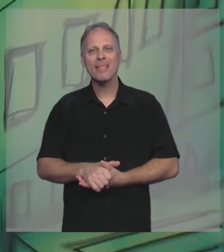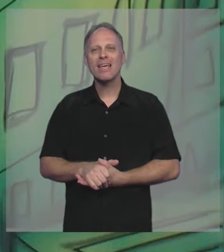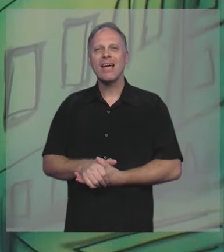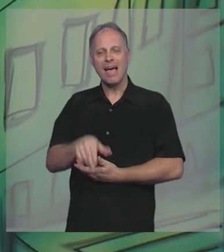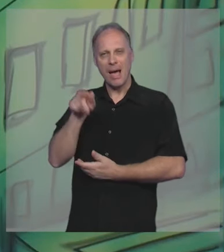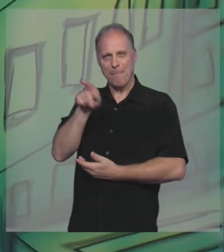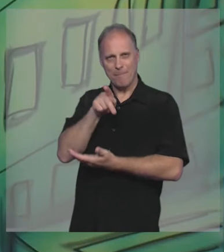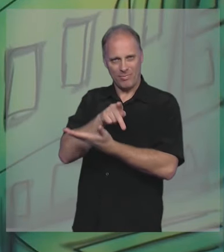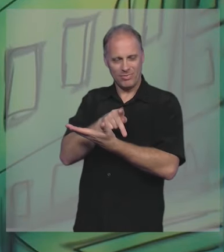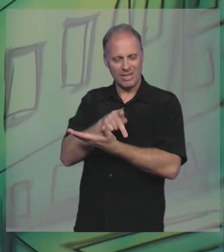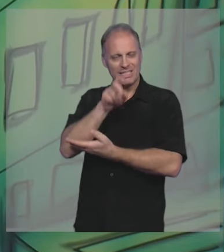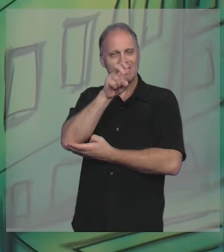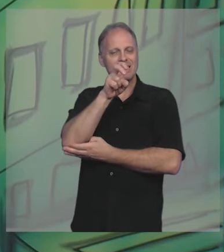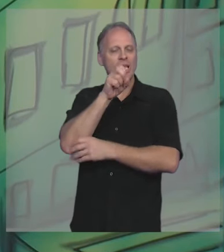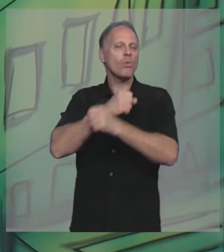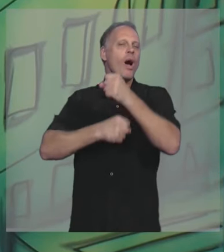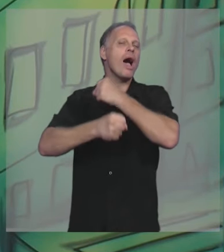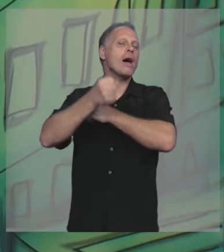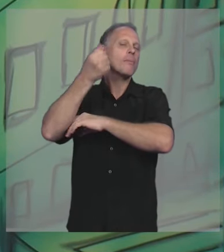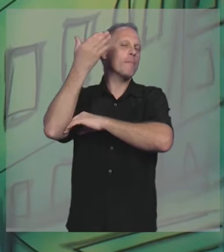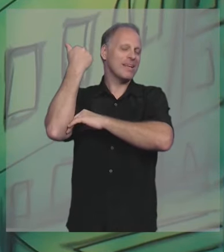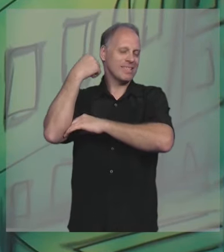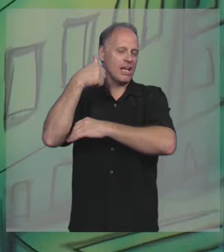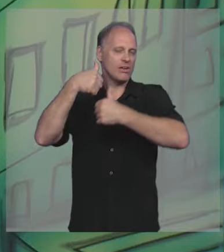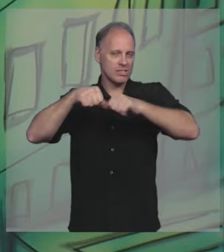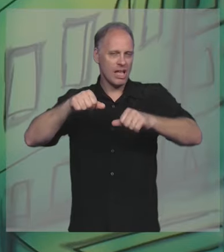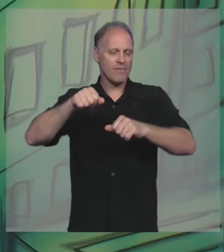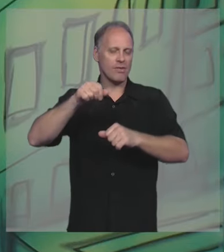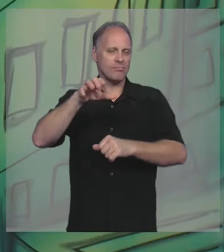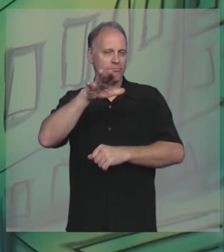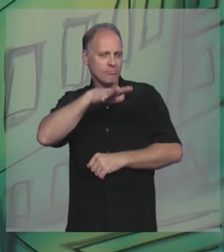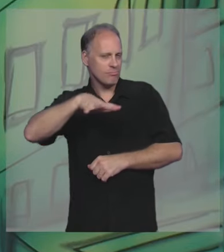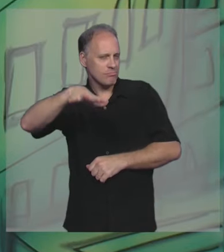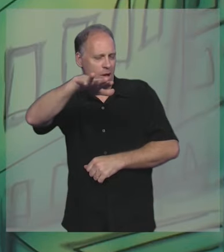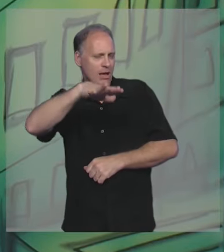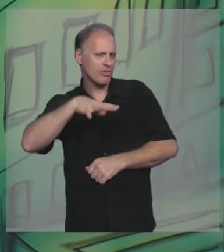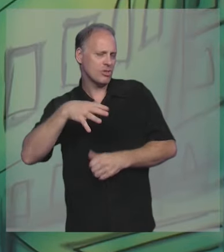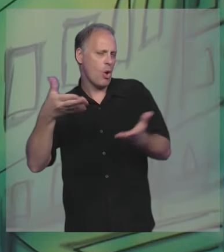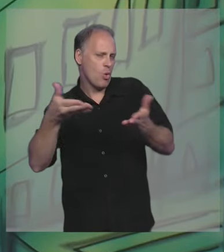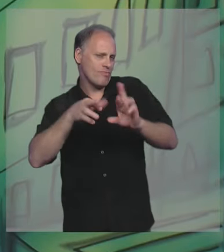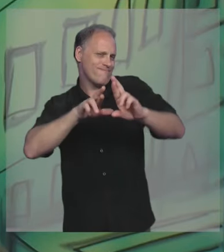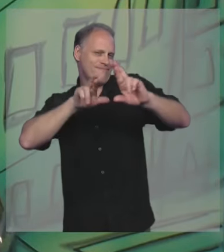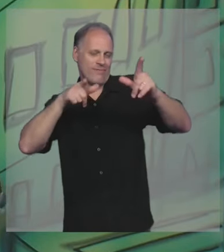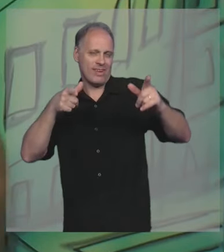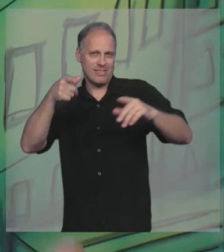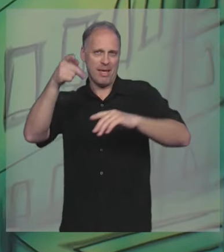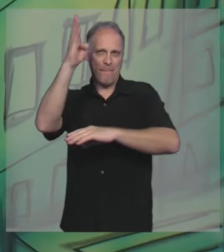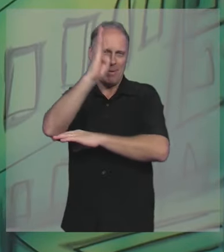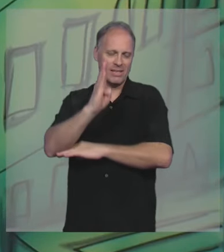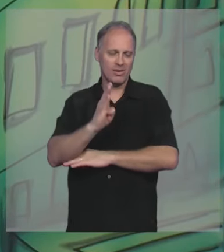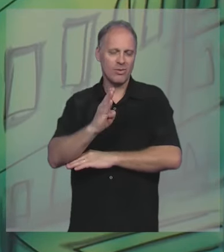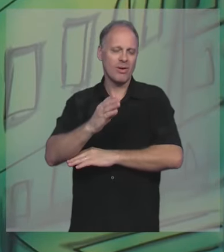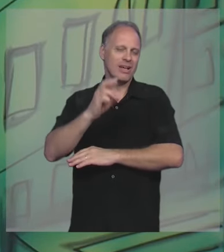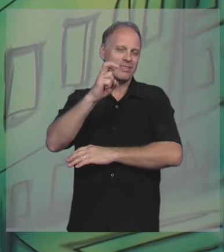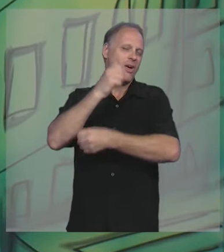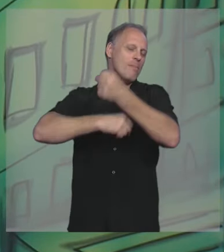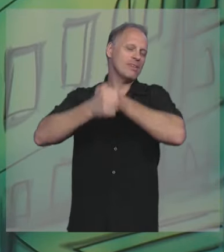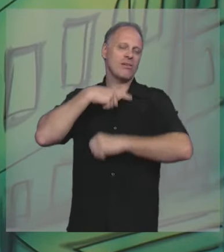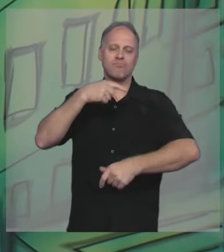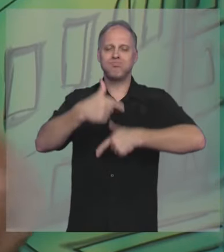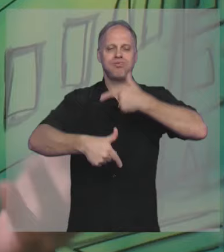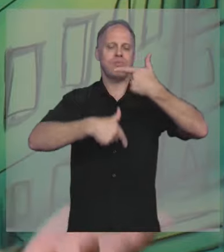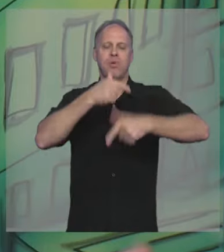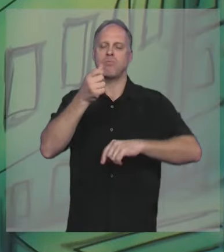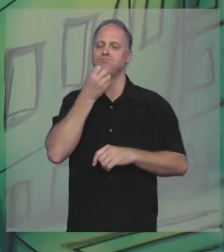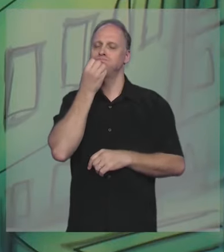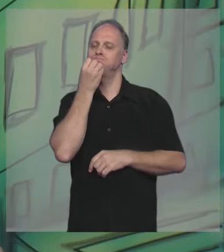Professora, há 5 anos atrás, né, nós estávamos num cenário muito diferente do que é hoje, né? Pleno emprego, né?